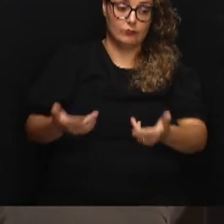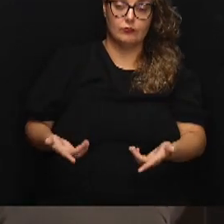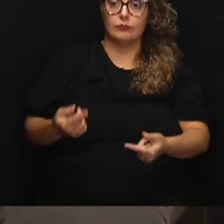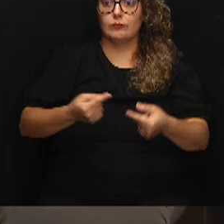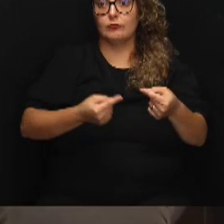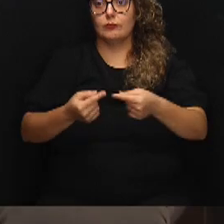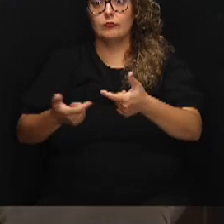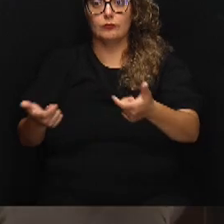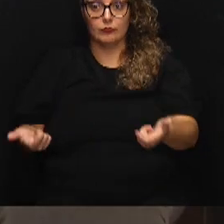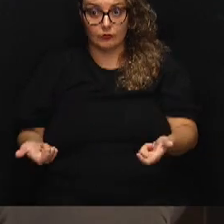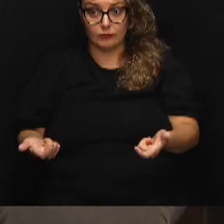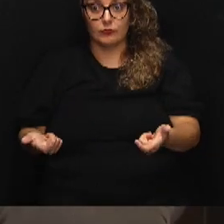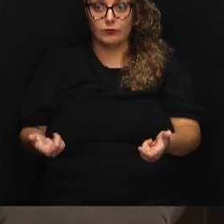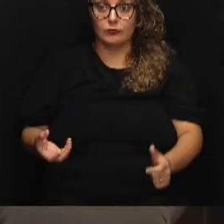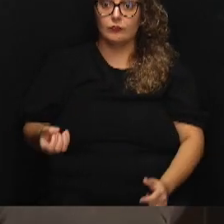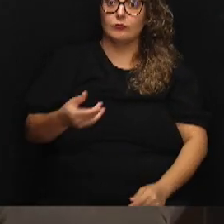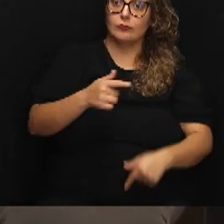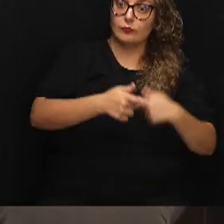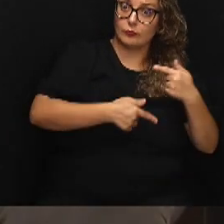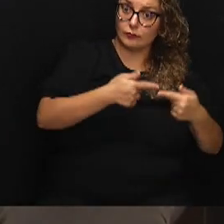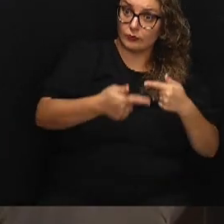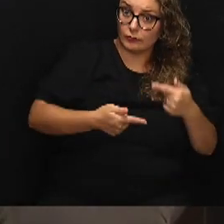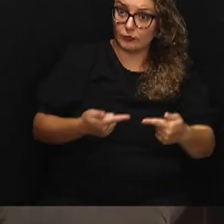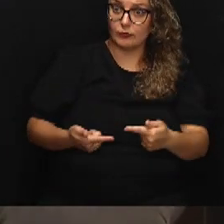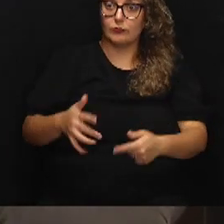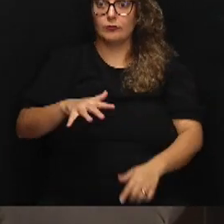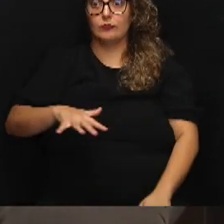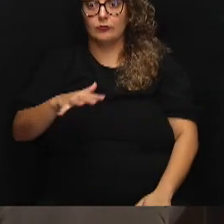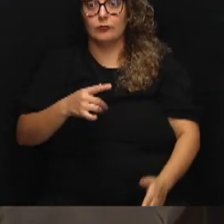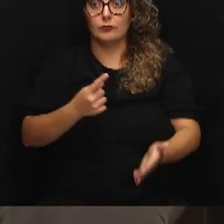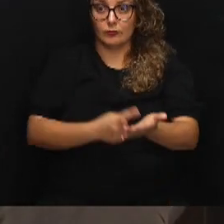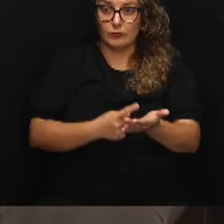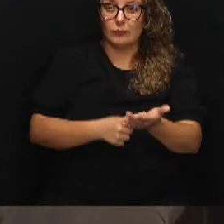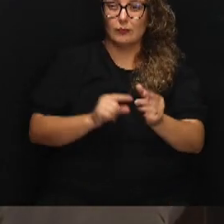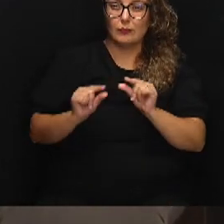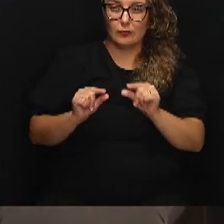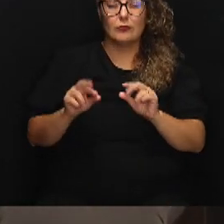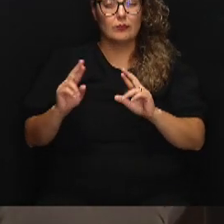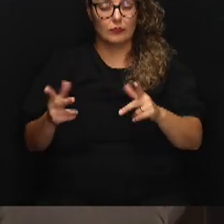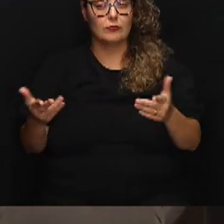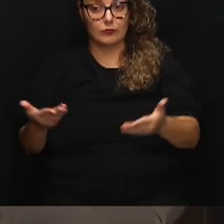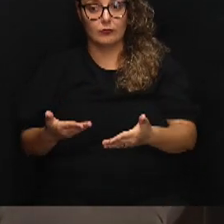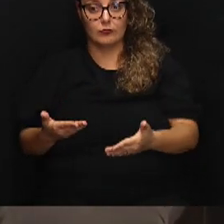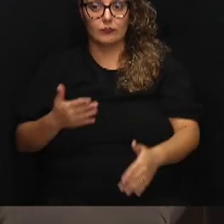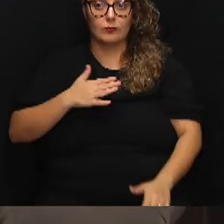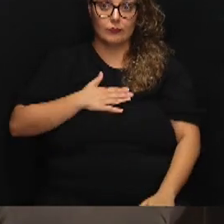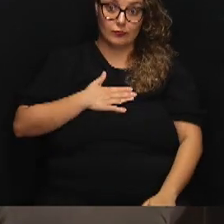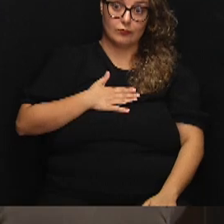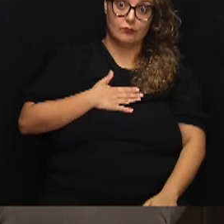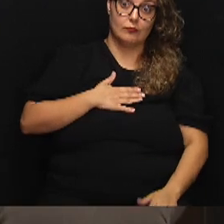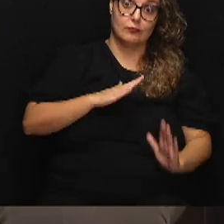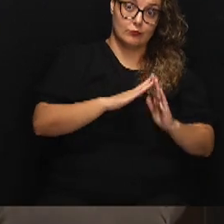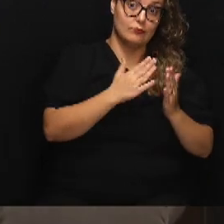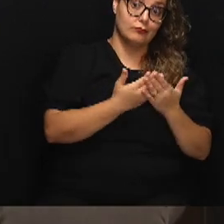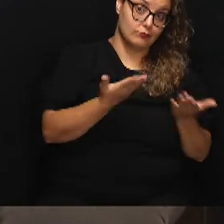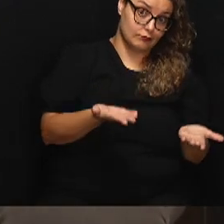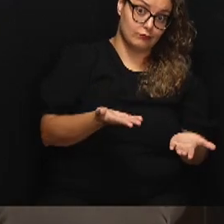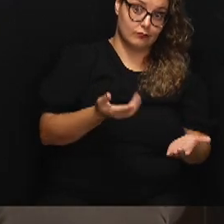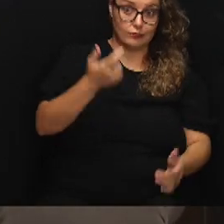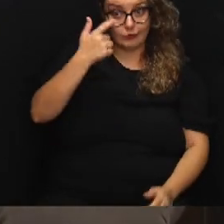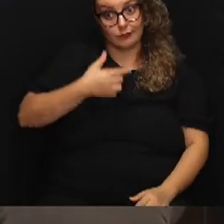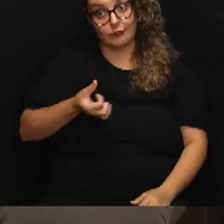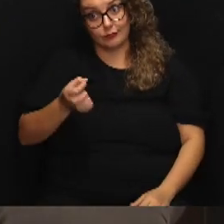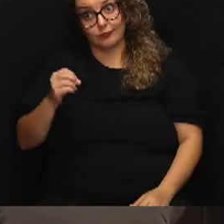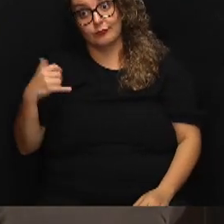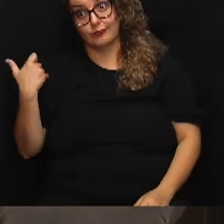muito grande sobre uma nova geração, uma parte de comprometimento. É um pouco diferente hoje da minha escola. Eu sou uma pessoa já de 60 anos de